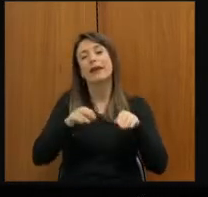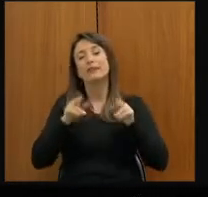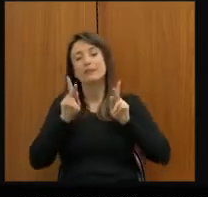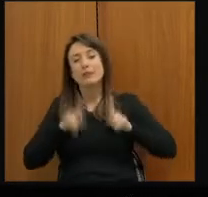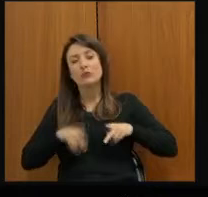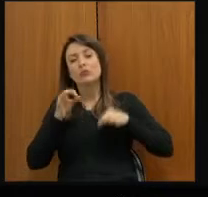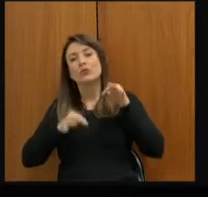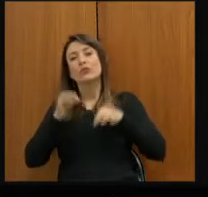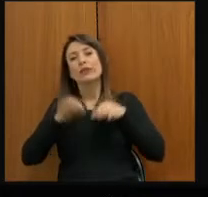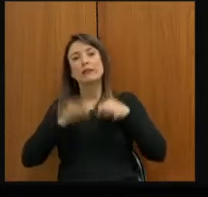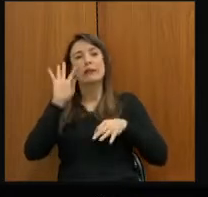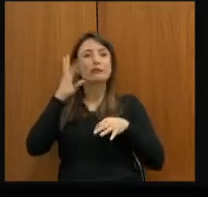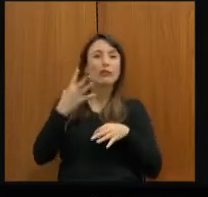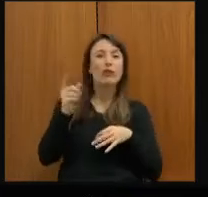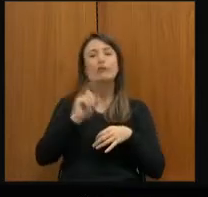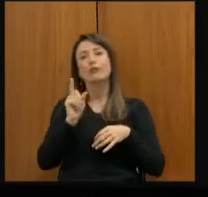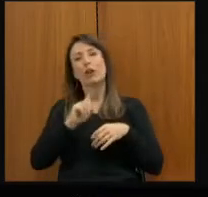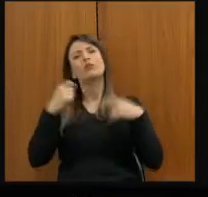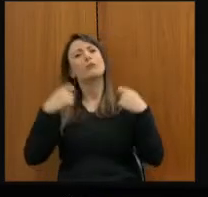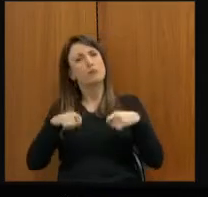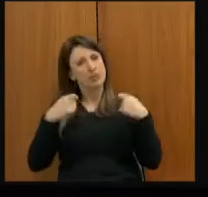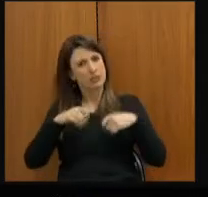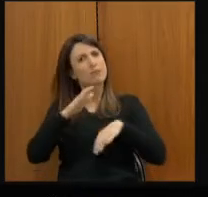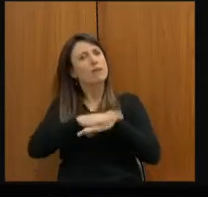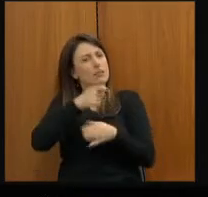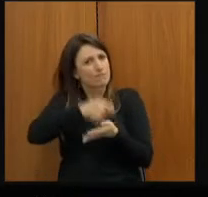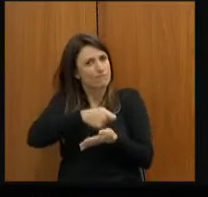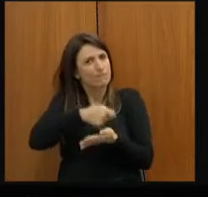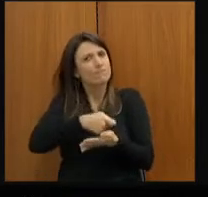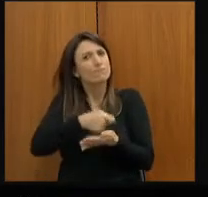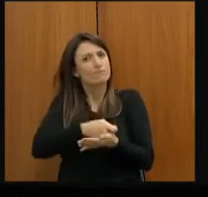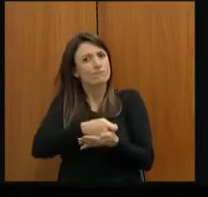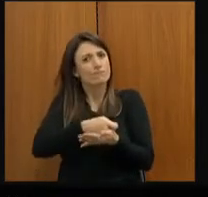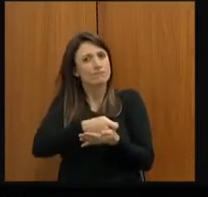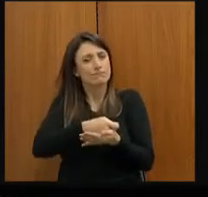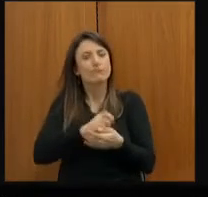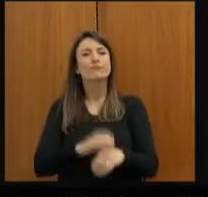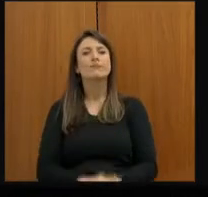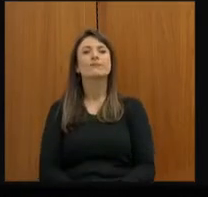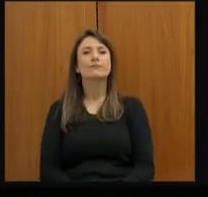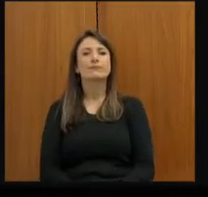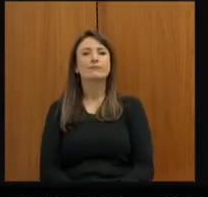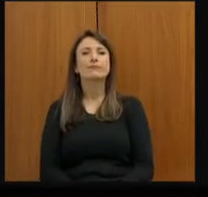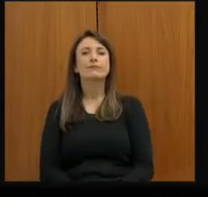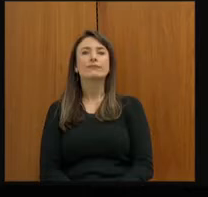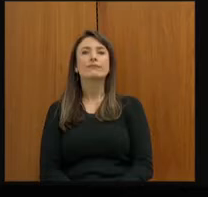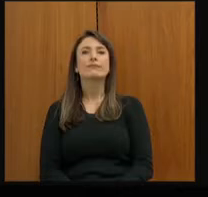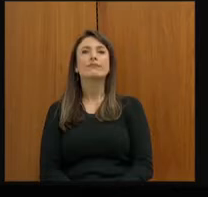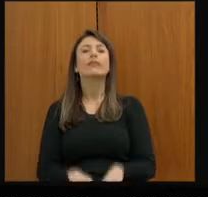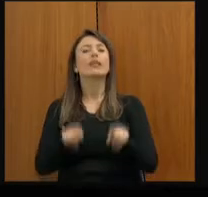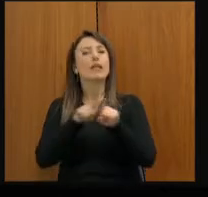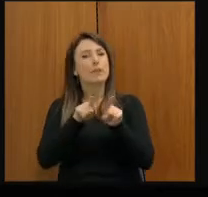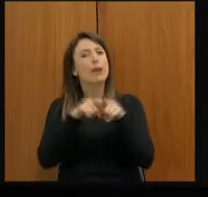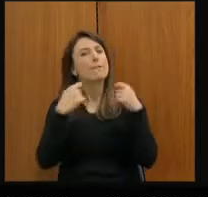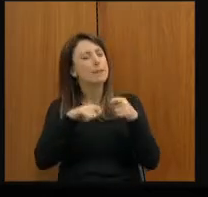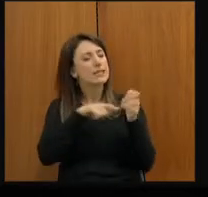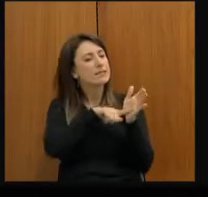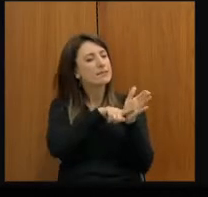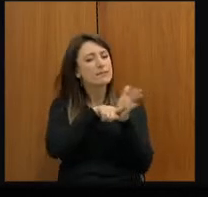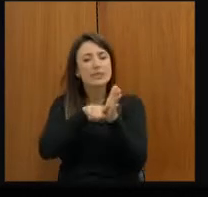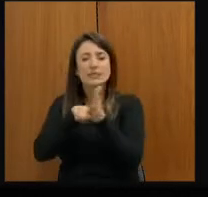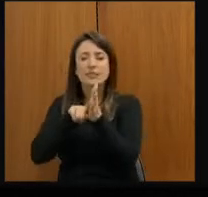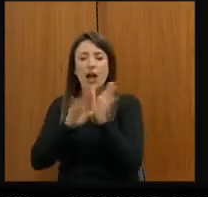que trabalhar mais nisso e esse diagnóstico Eu já falei para poder levantar os grupos de mulheres